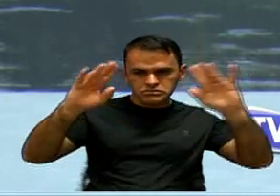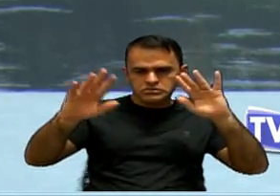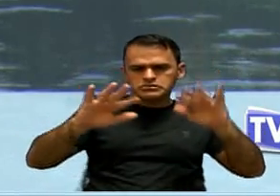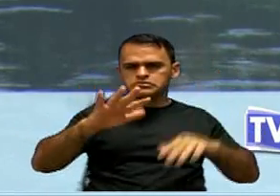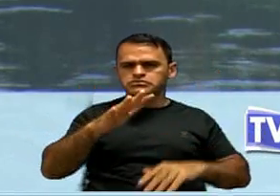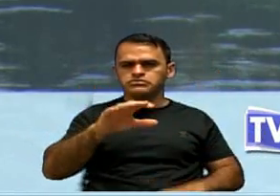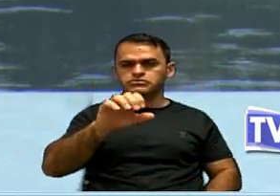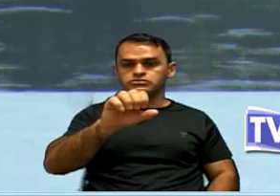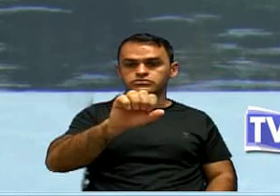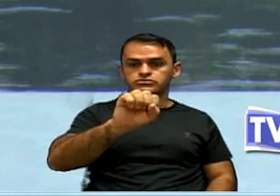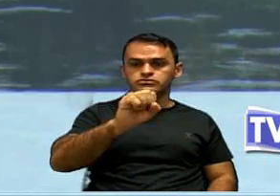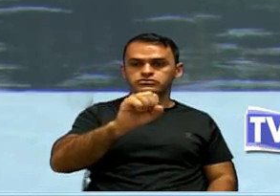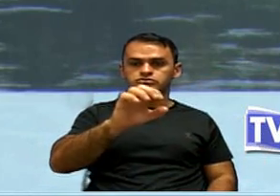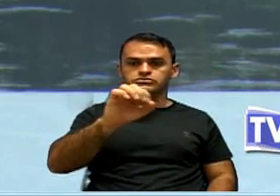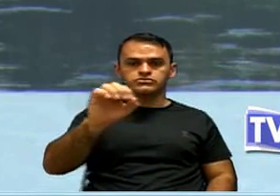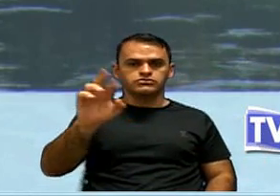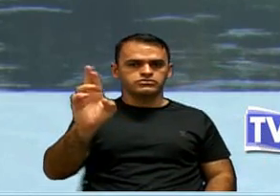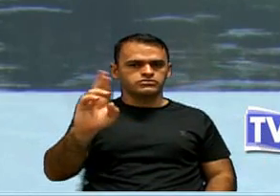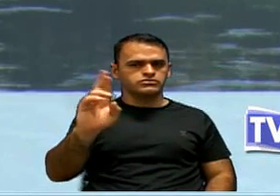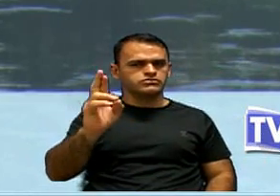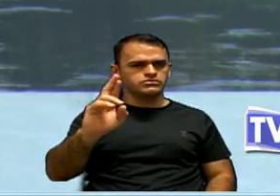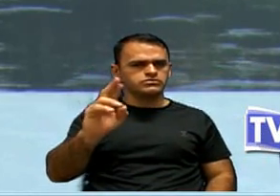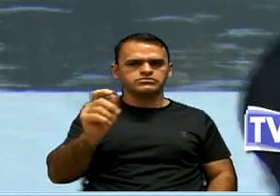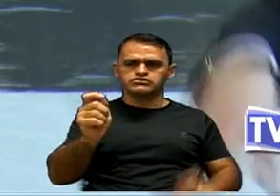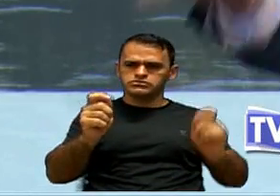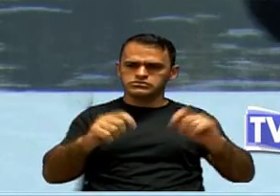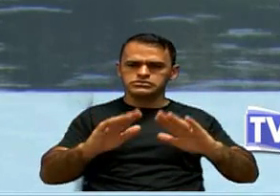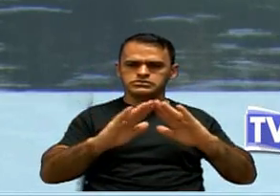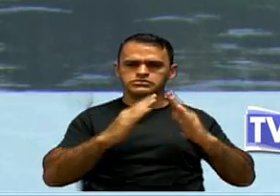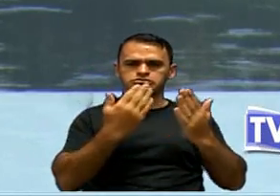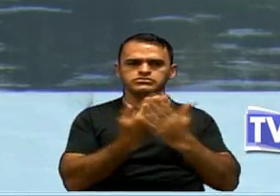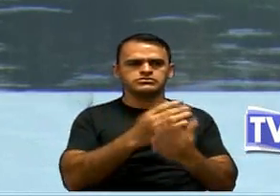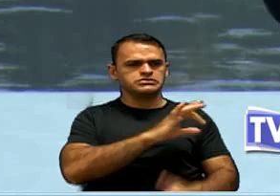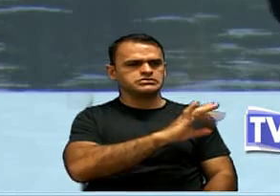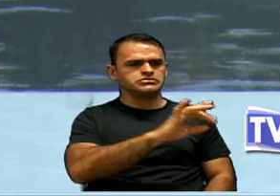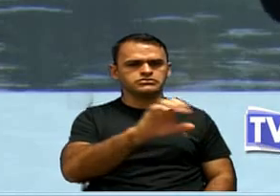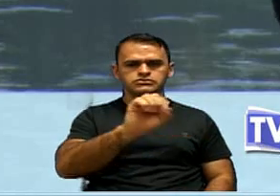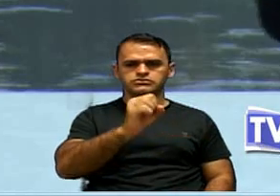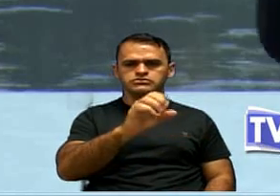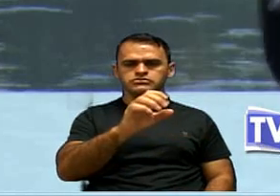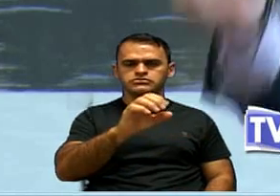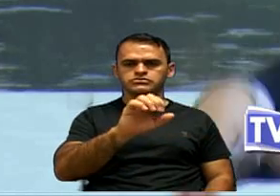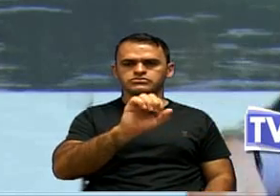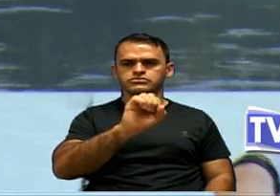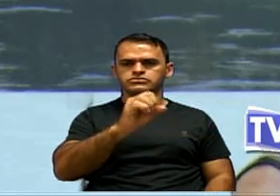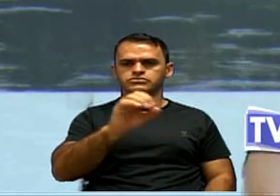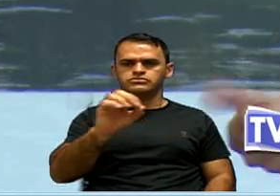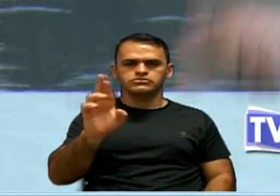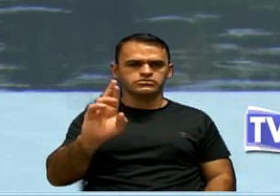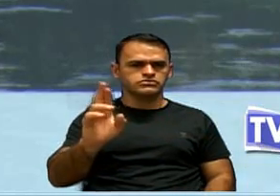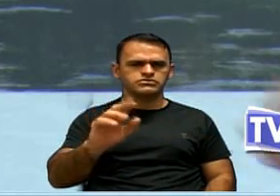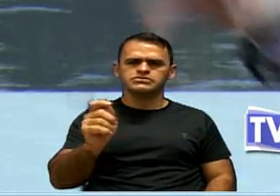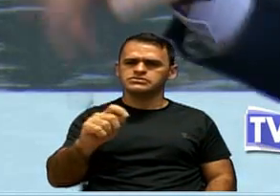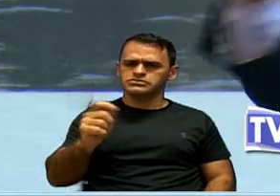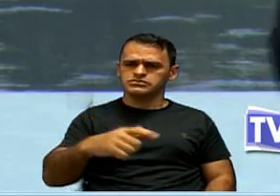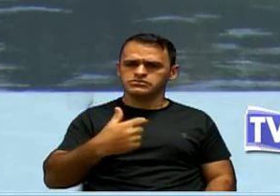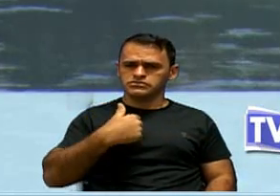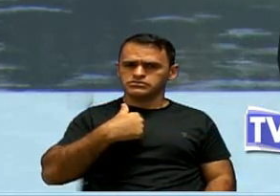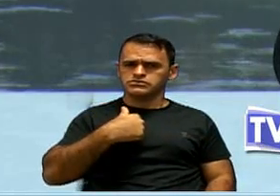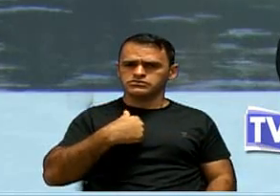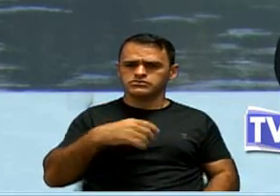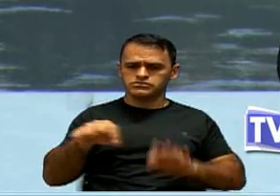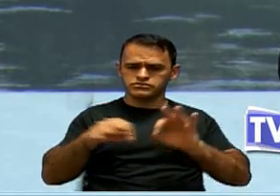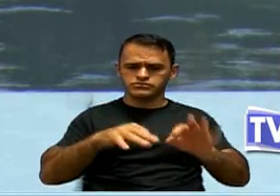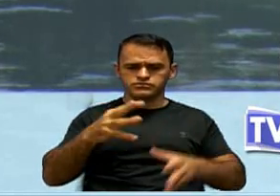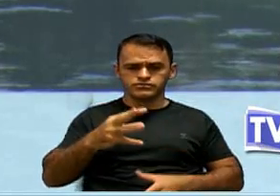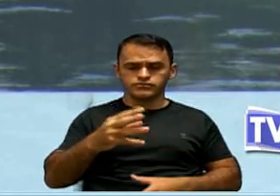média R$ 800 custa um dispositivo desse por escola. Nós estamos falando mais ou menos de 175 unidades. Então, eu mesmo já apresentei